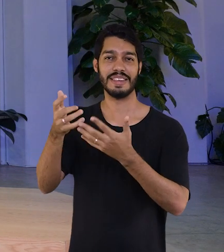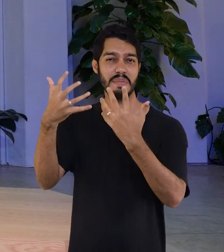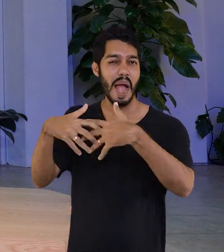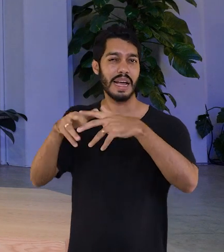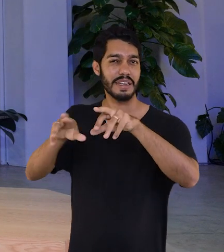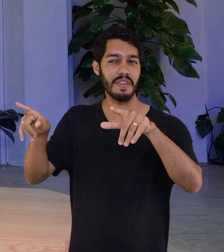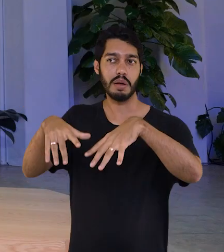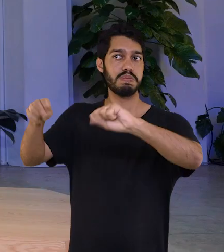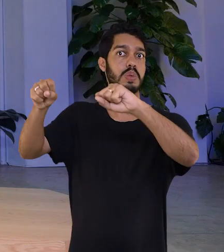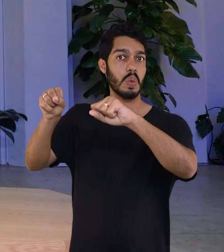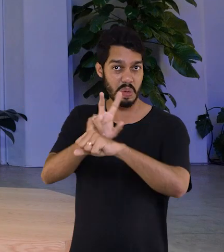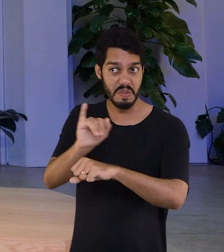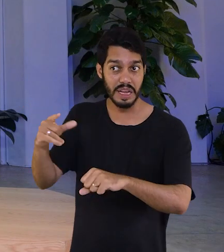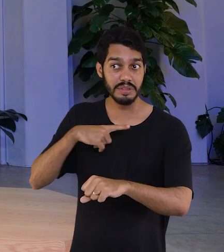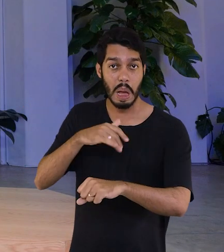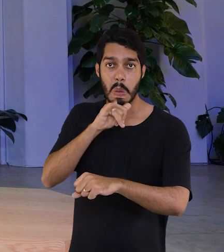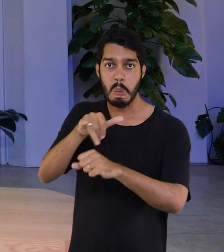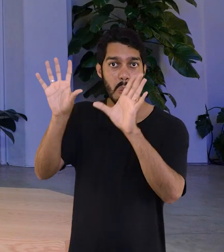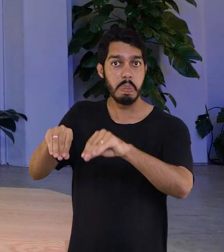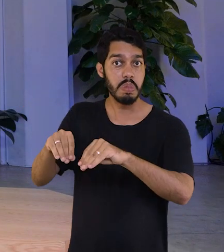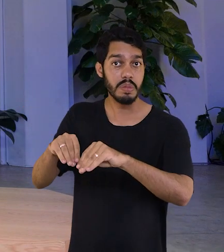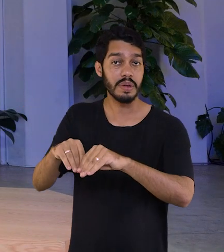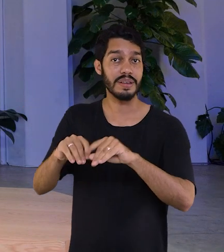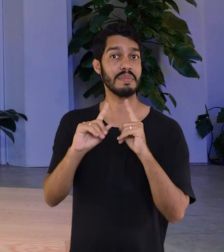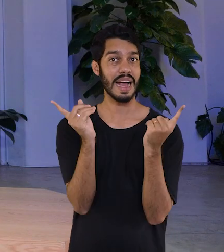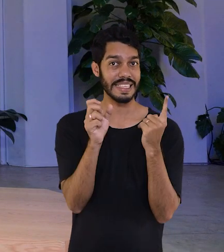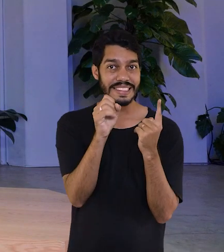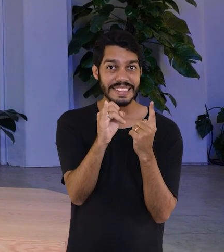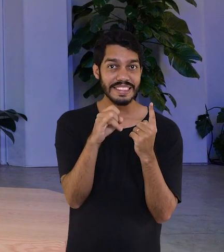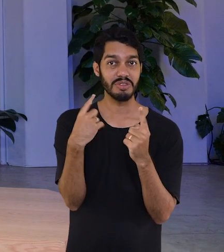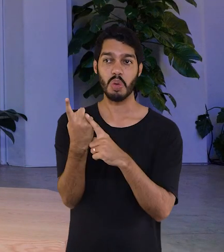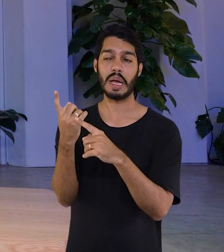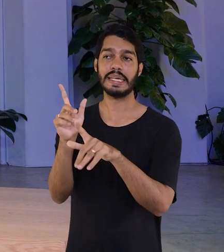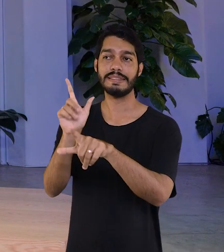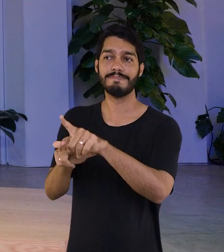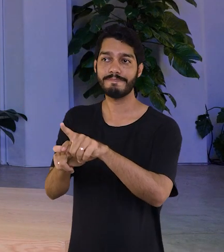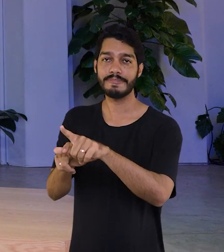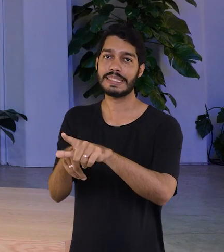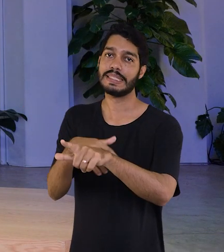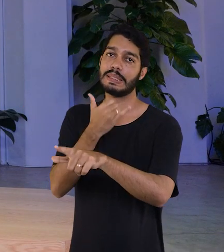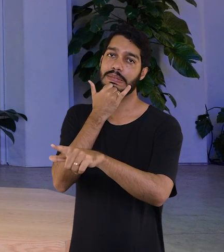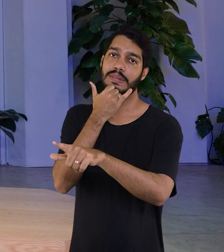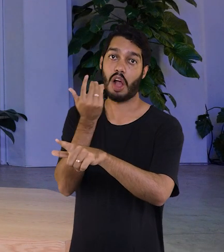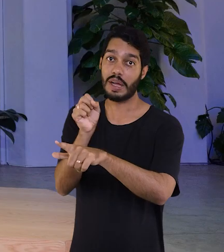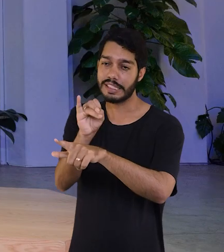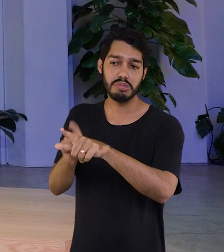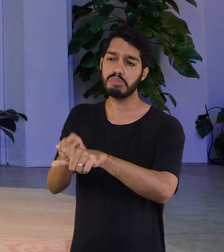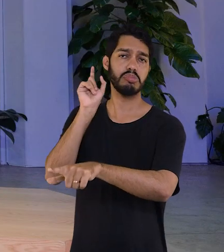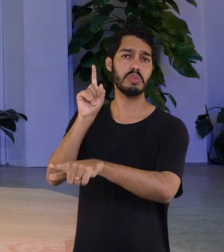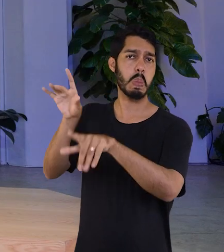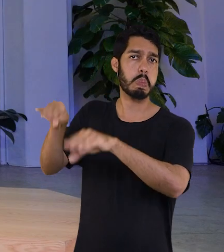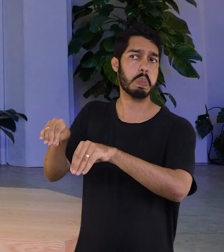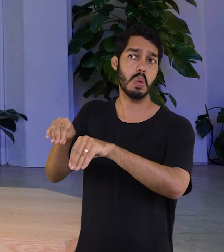em algum momento isso vai acontecer, das máquinas, não que elas vão dominar o mundo, que não vamos ser refém delas, mas em algum momento, quando nós